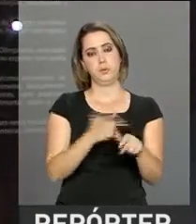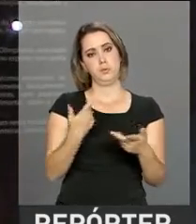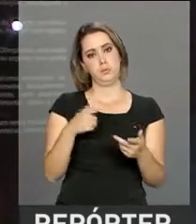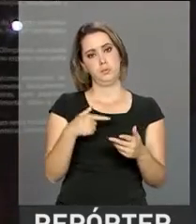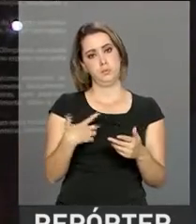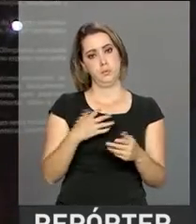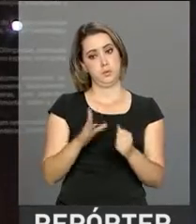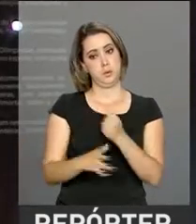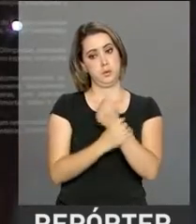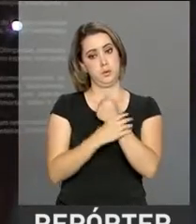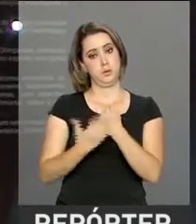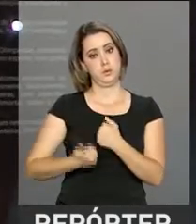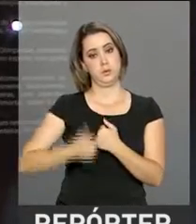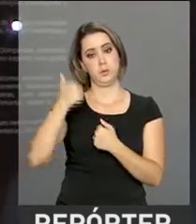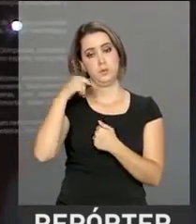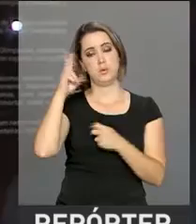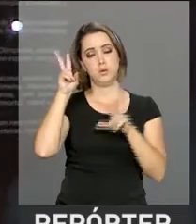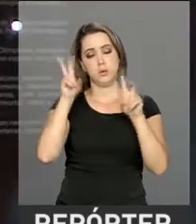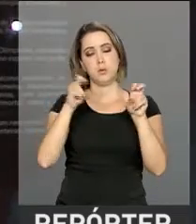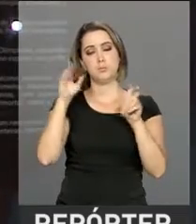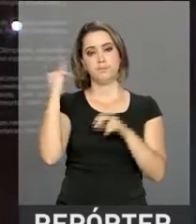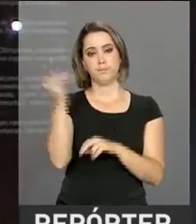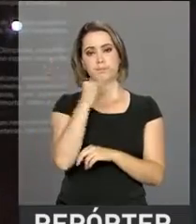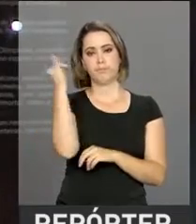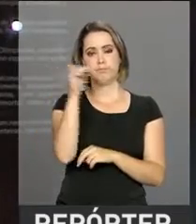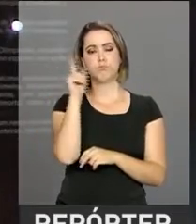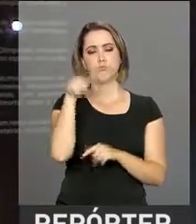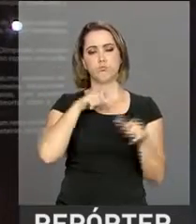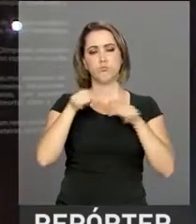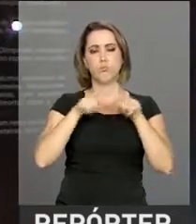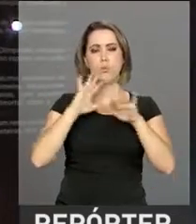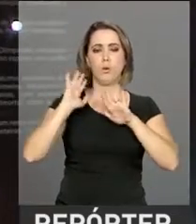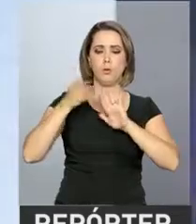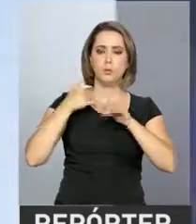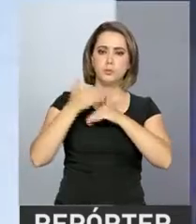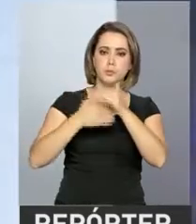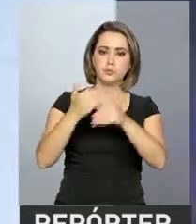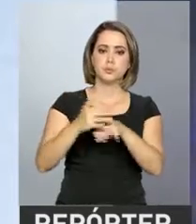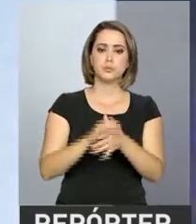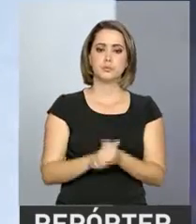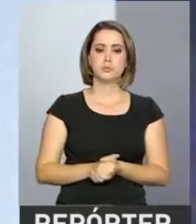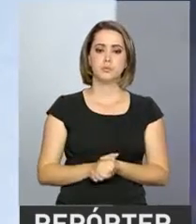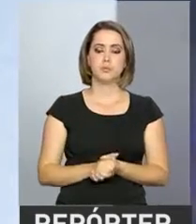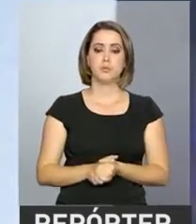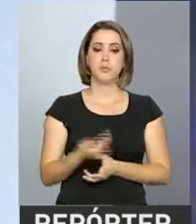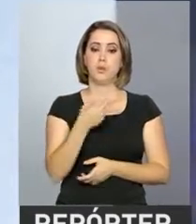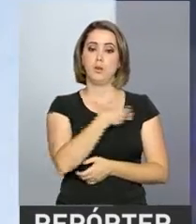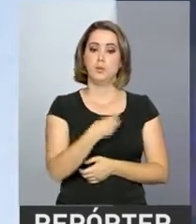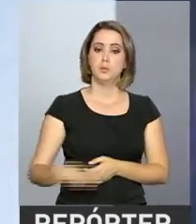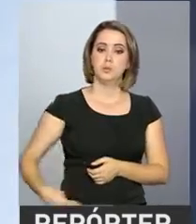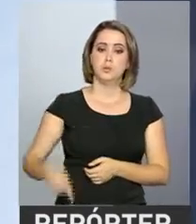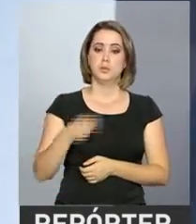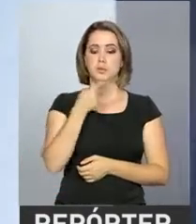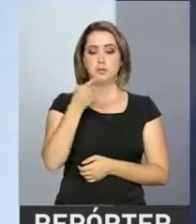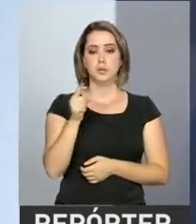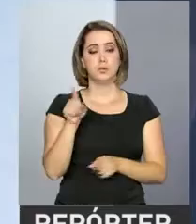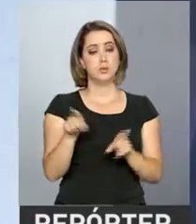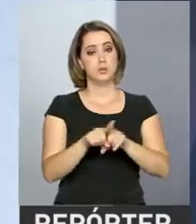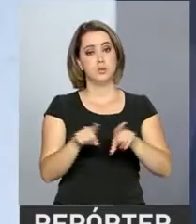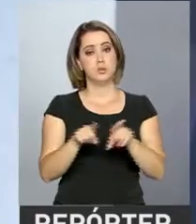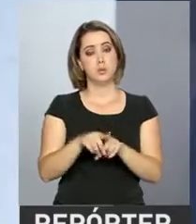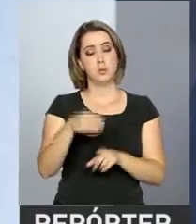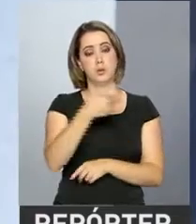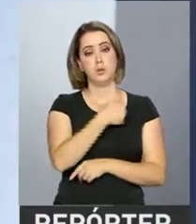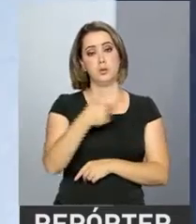tema importantíssimo para o Brasil. São linhas de ação que já foram traçadas e nós vamos seguir. O ministro Aloysio Nunes lembrou ainda que o governo